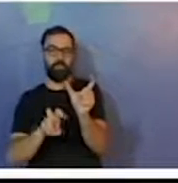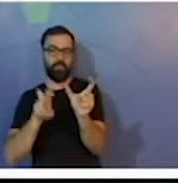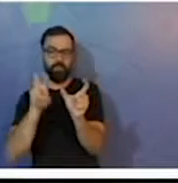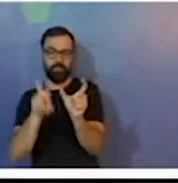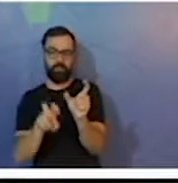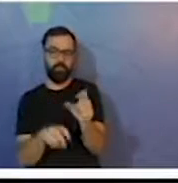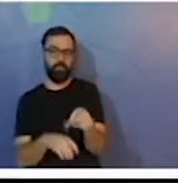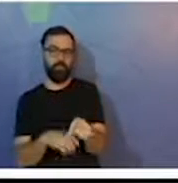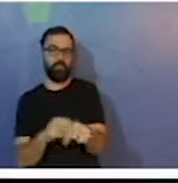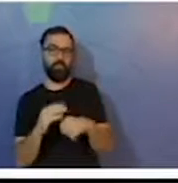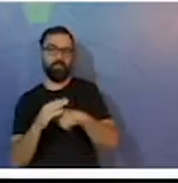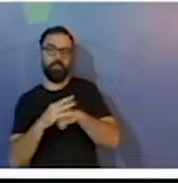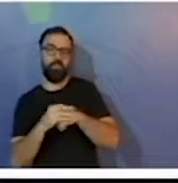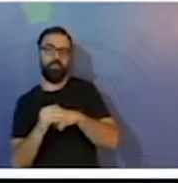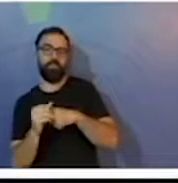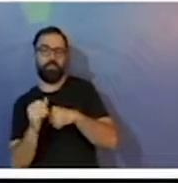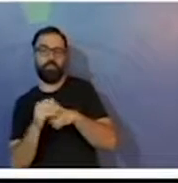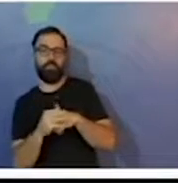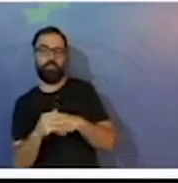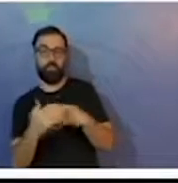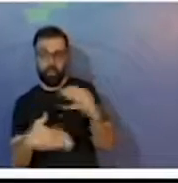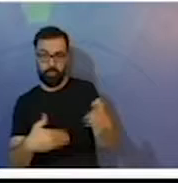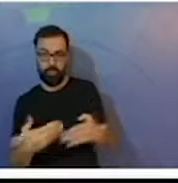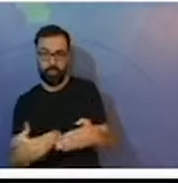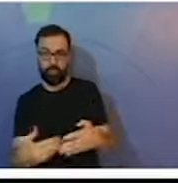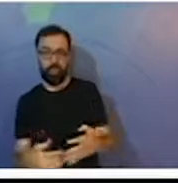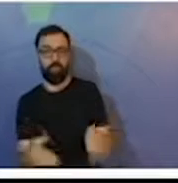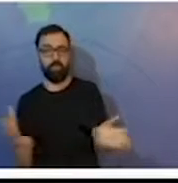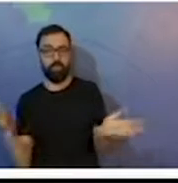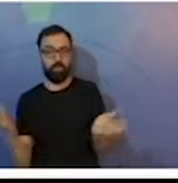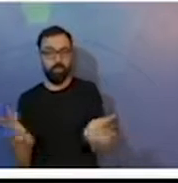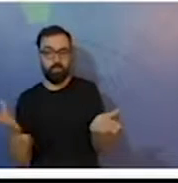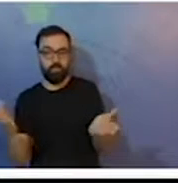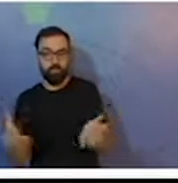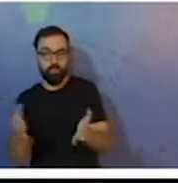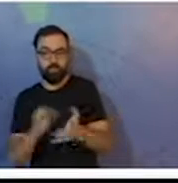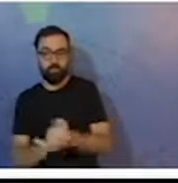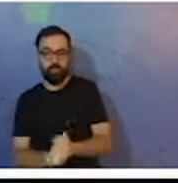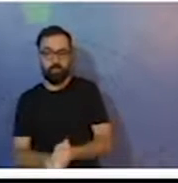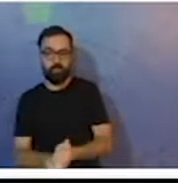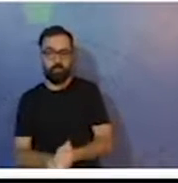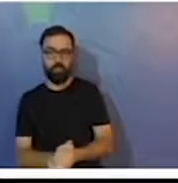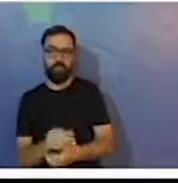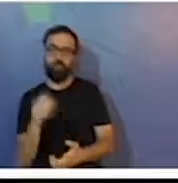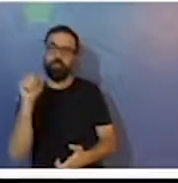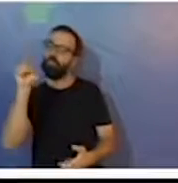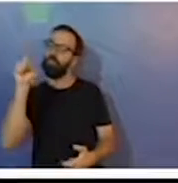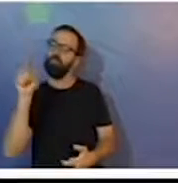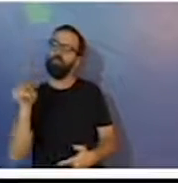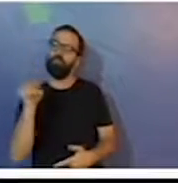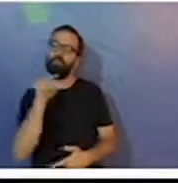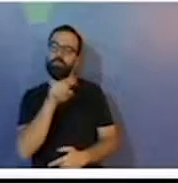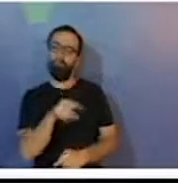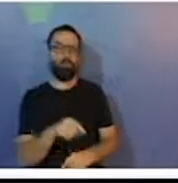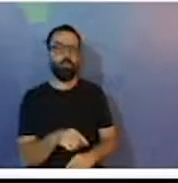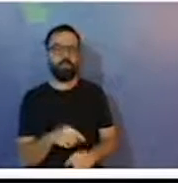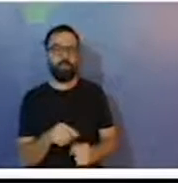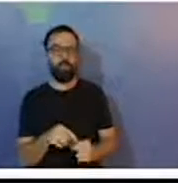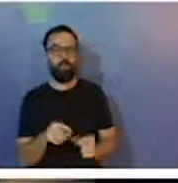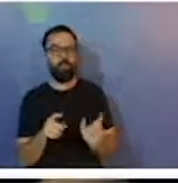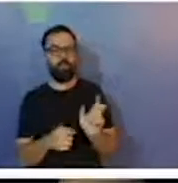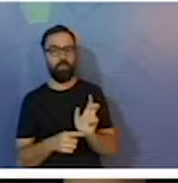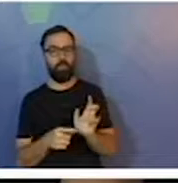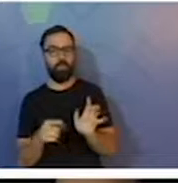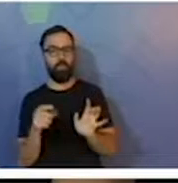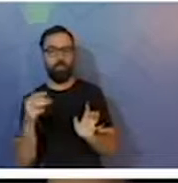texto delicadamente em seguida E agora tem três ou diversos professora os três são de tempo